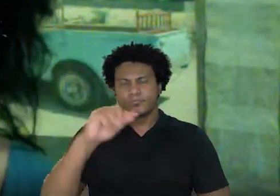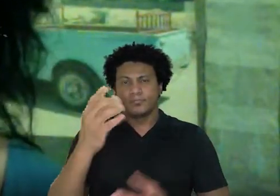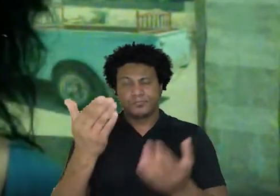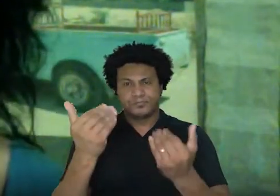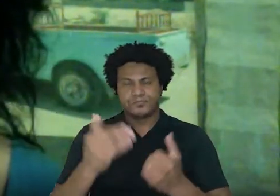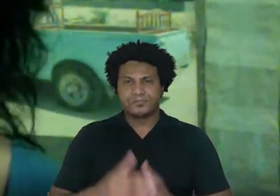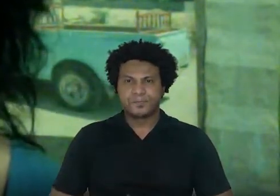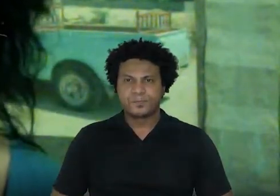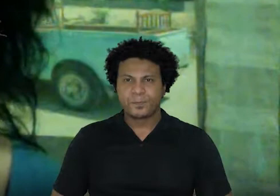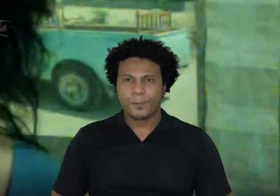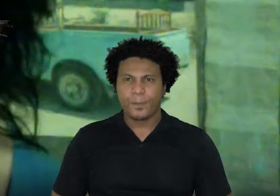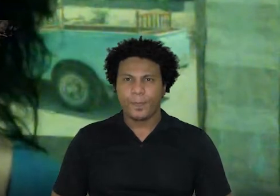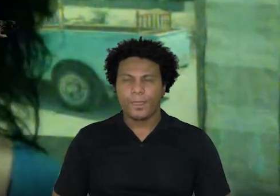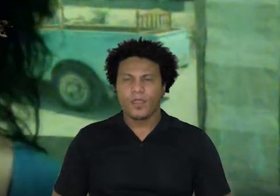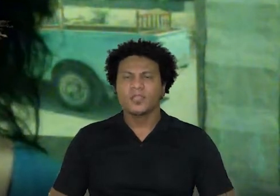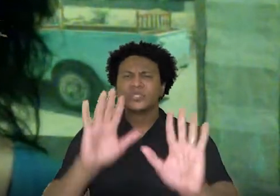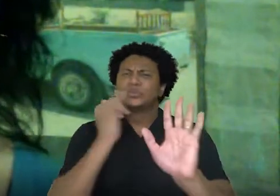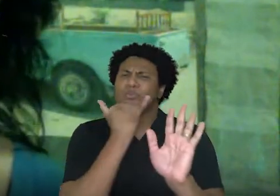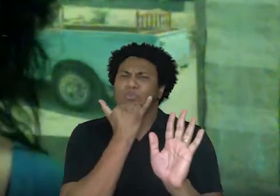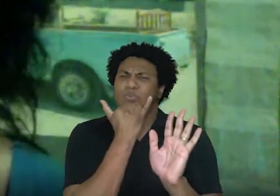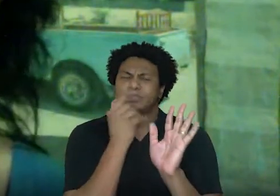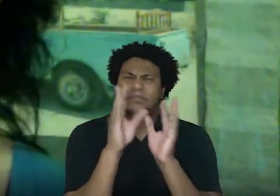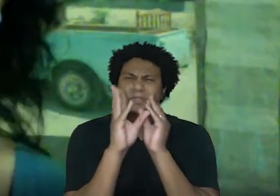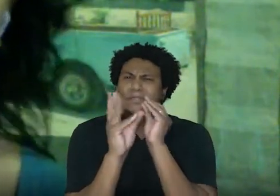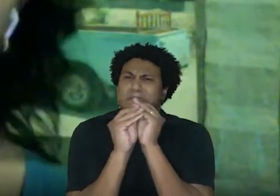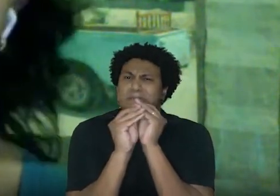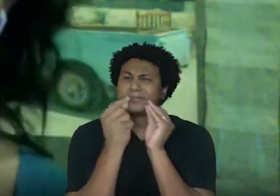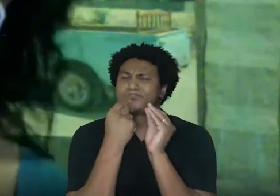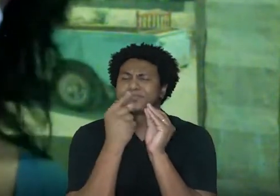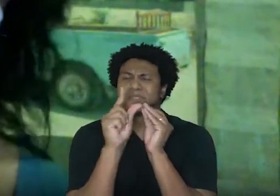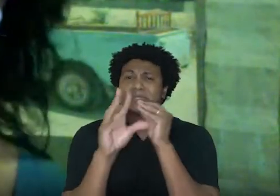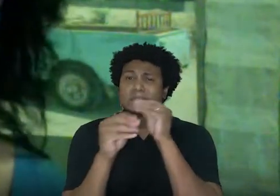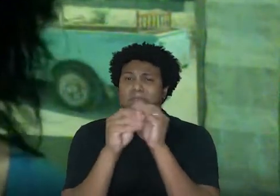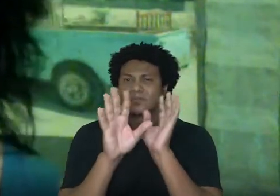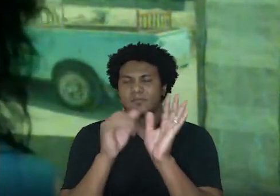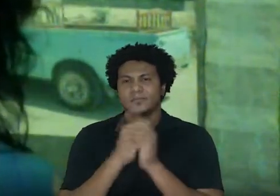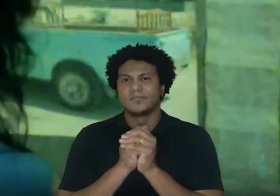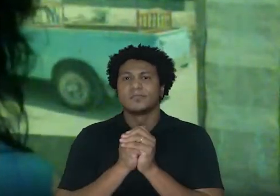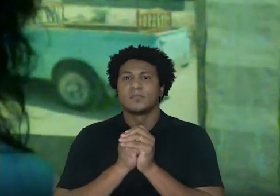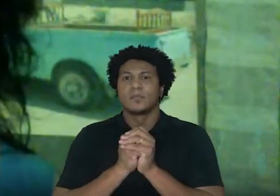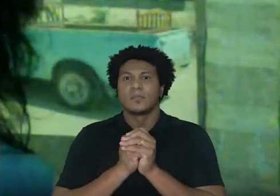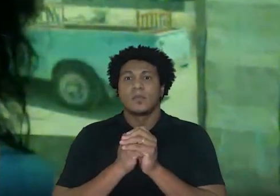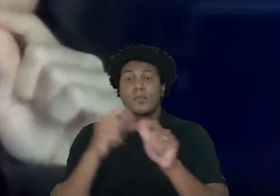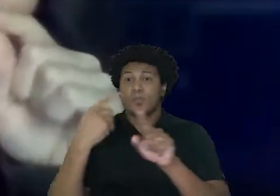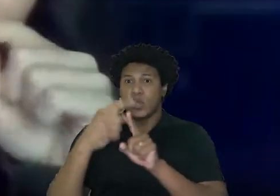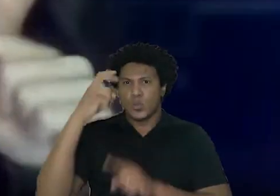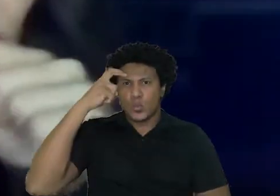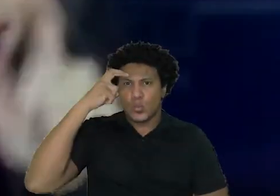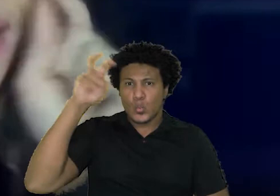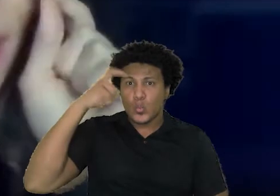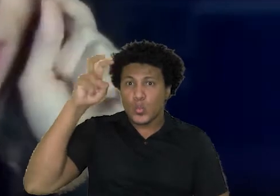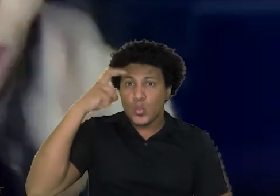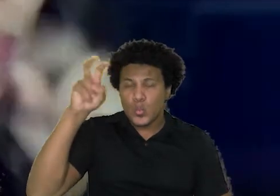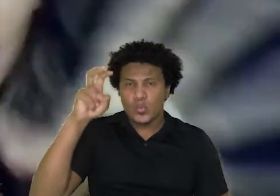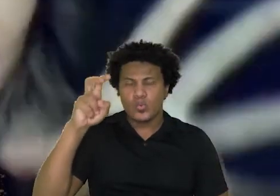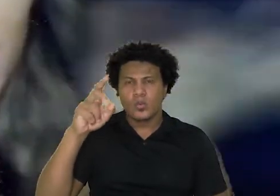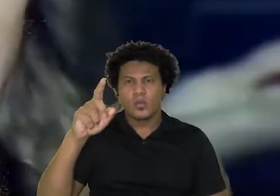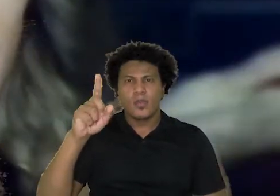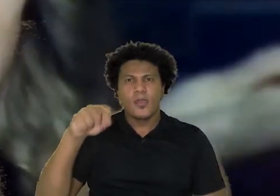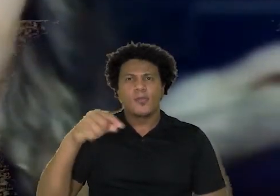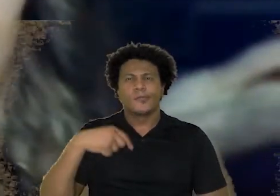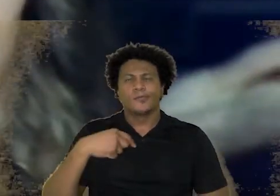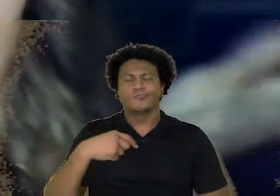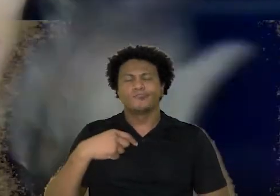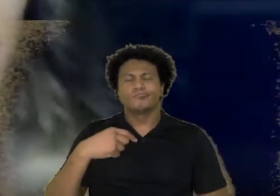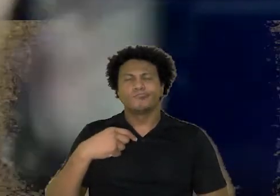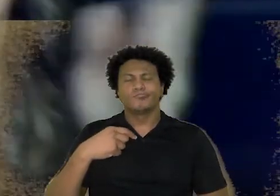ruir, né, o que está sendo imposto para nós. Manda ver. Só uma coisinha. E eu não poderia deixar de falar